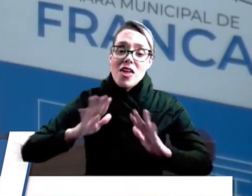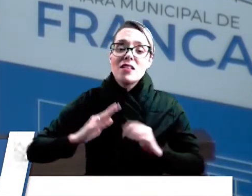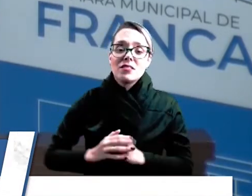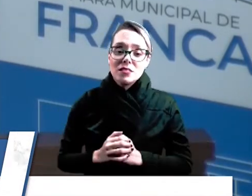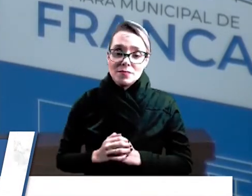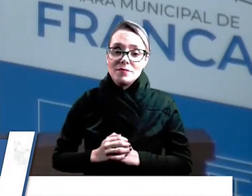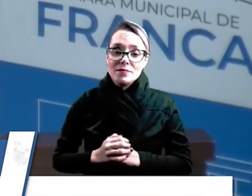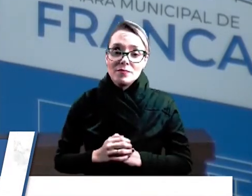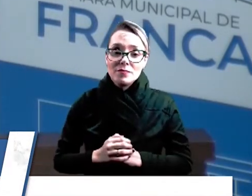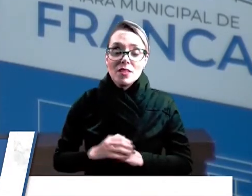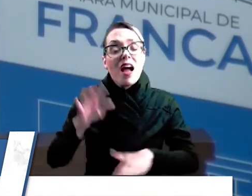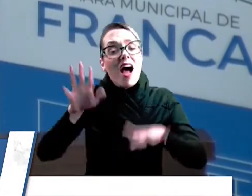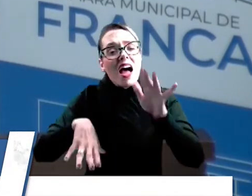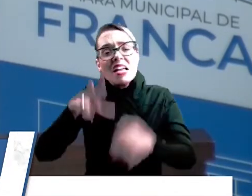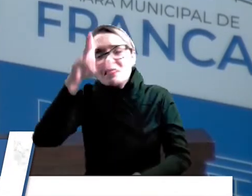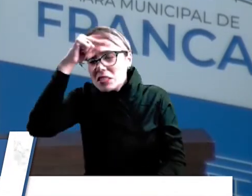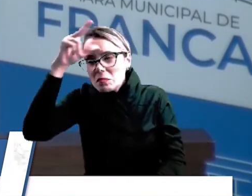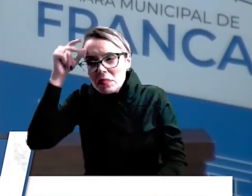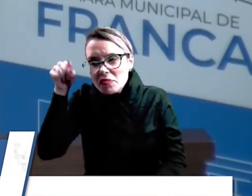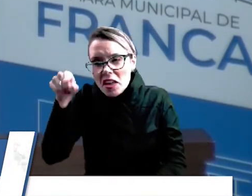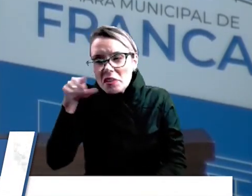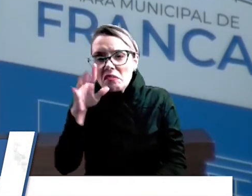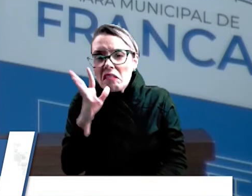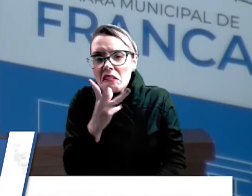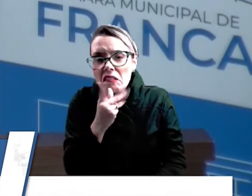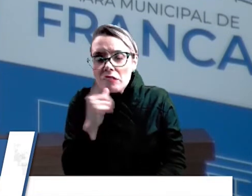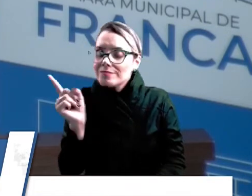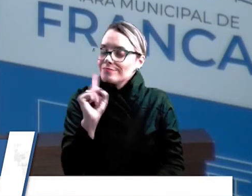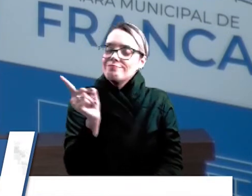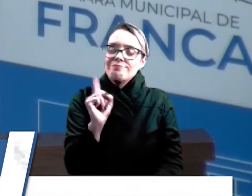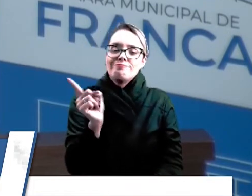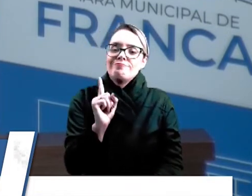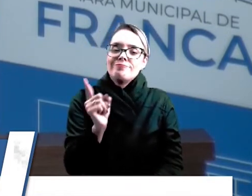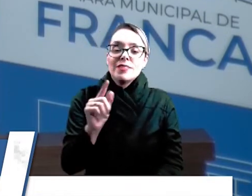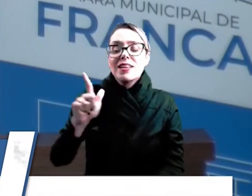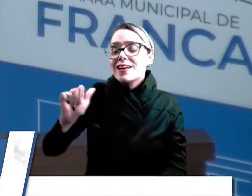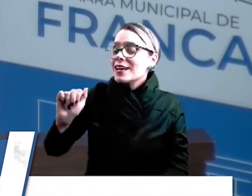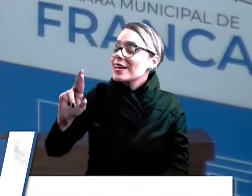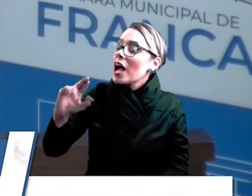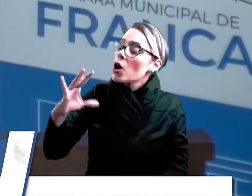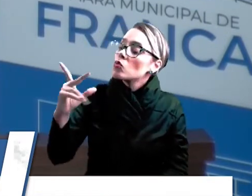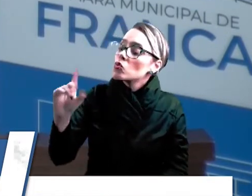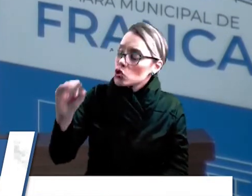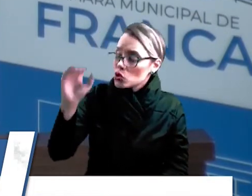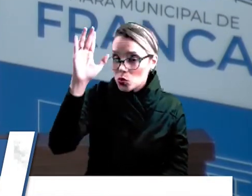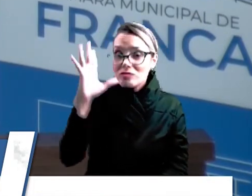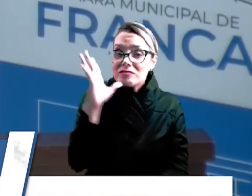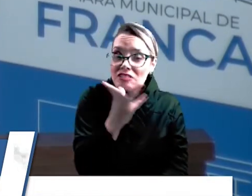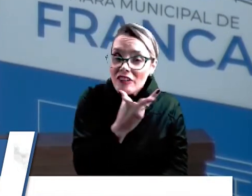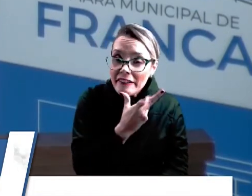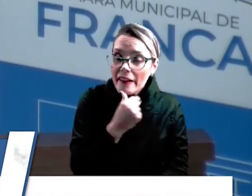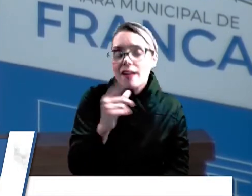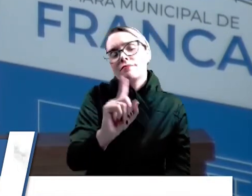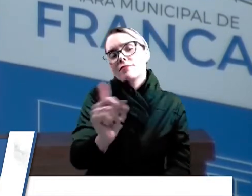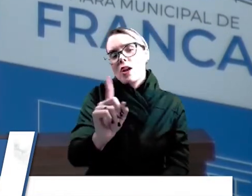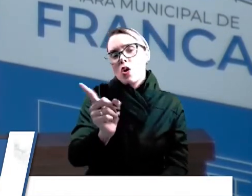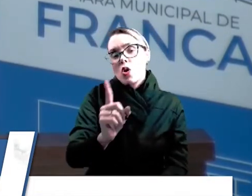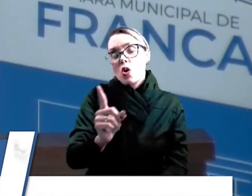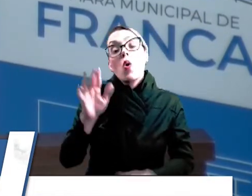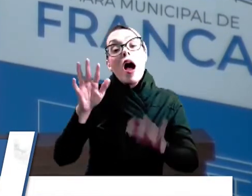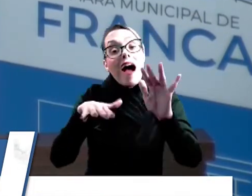é por causa do tipo de procedimento na execução, na compra das coisas, né, nos